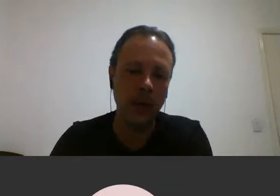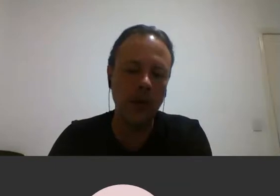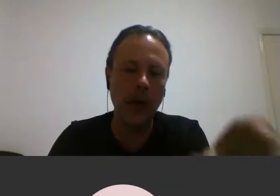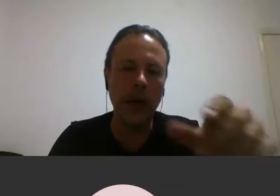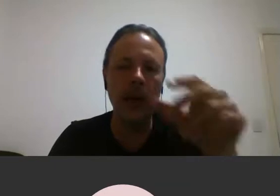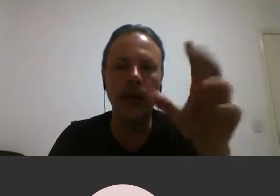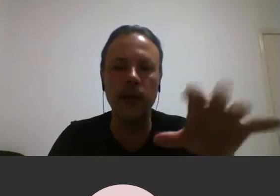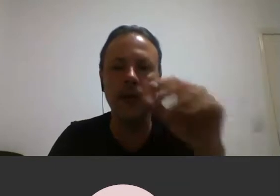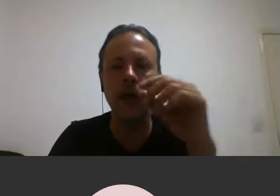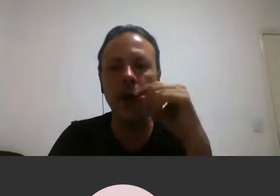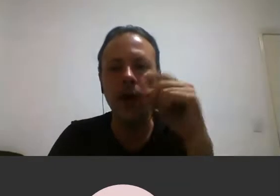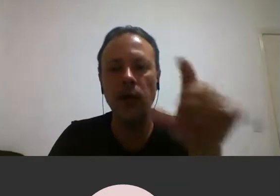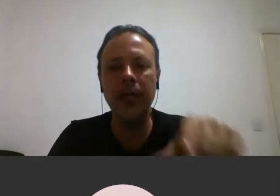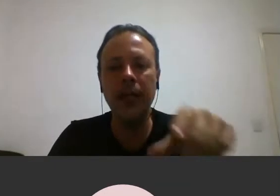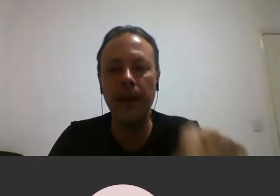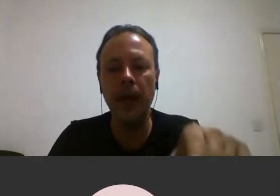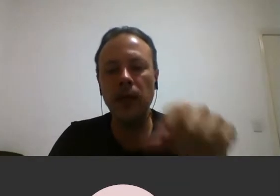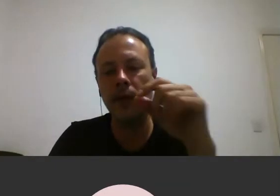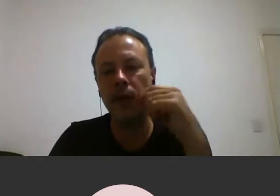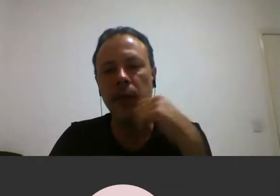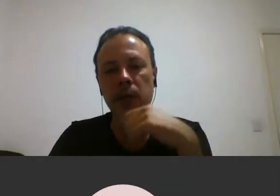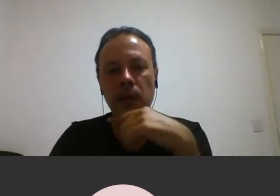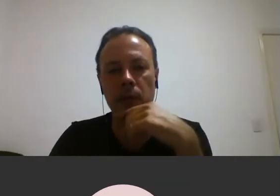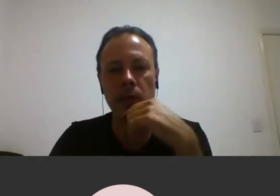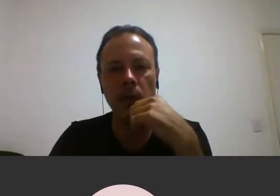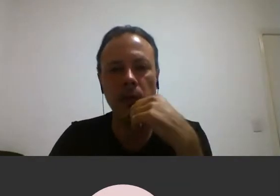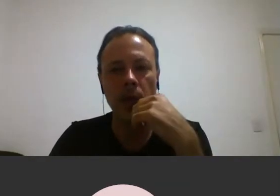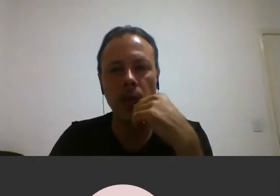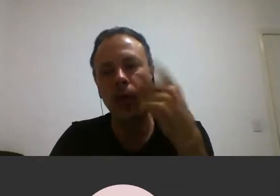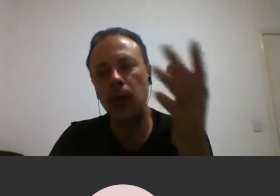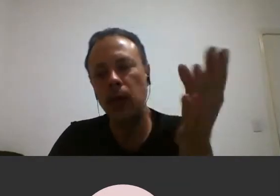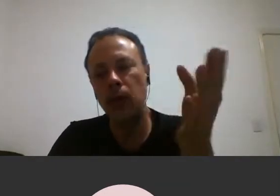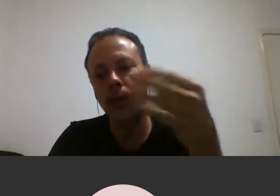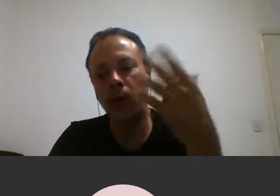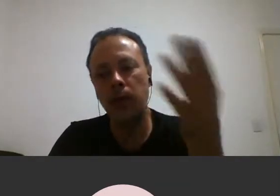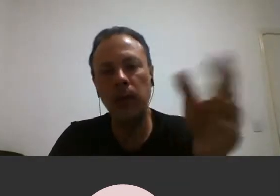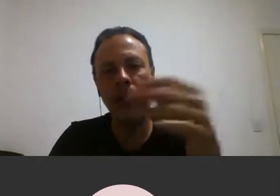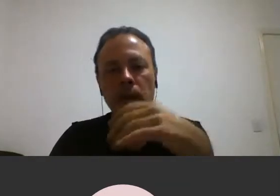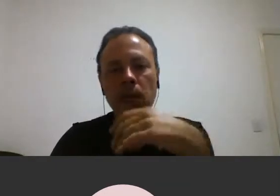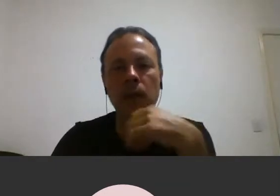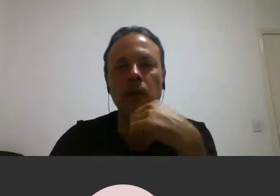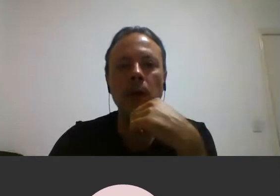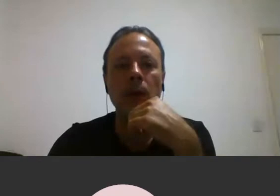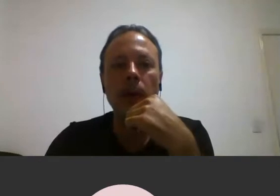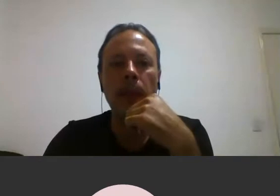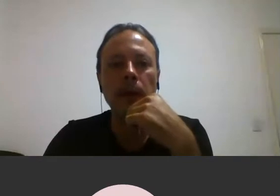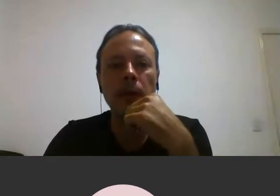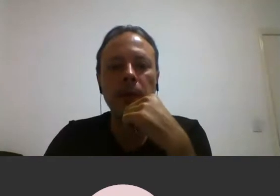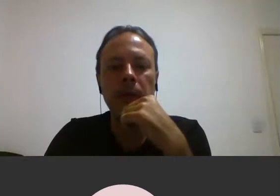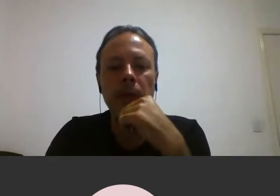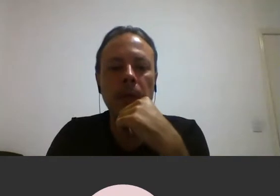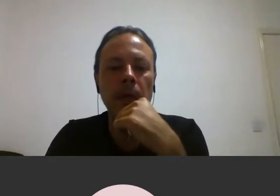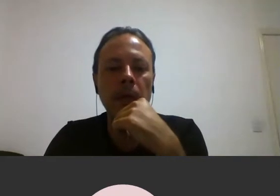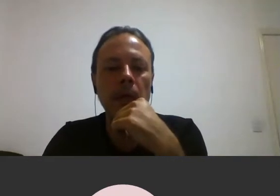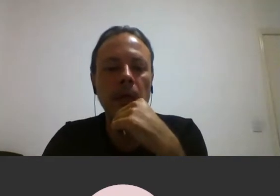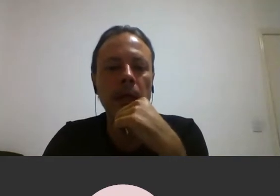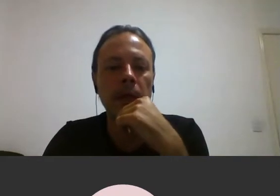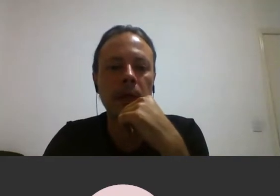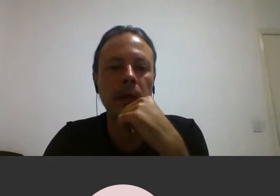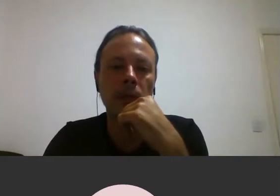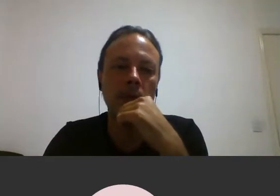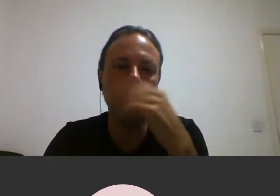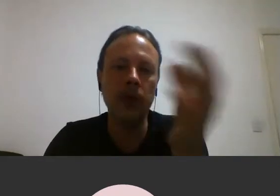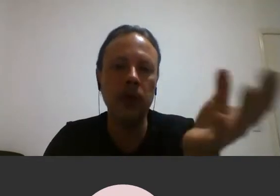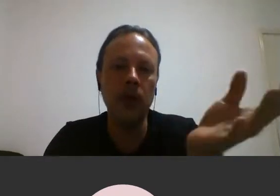pontos conceituais e tal. Eu acho que na prática fica mais interessante, aí numa aula prática e tal, a gente perceber ali